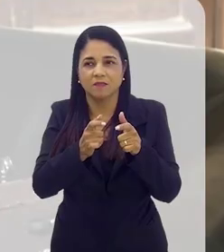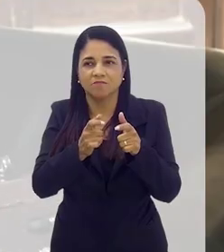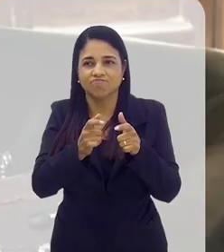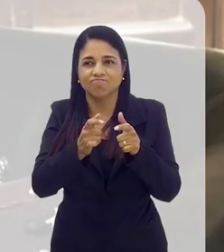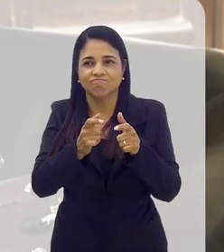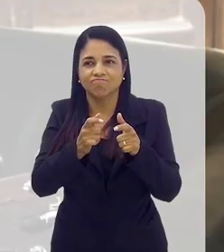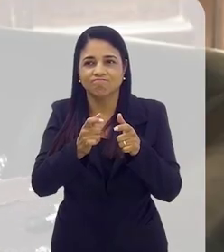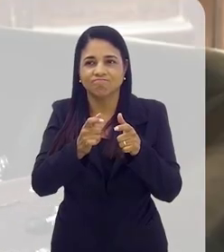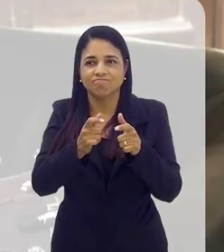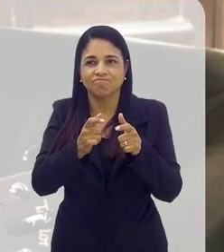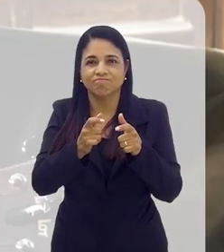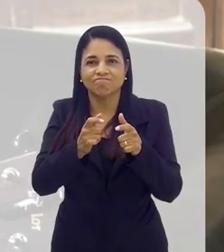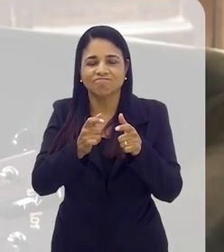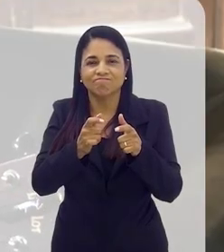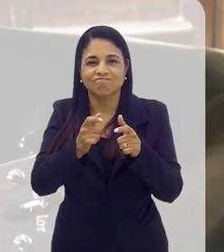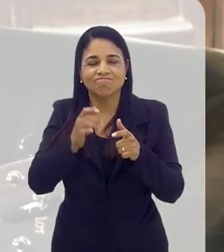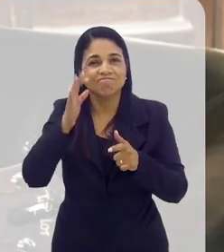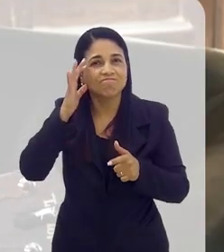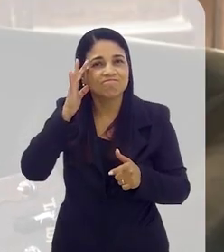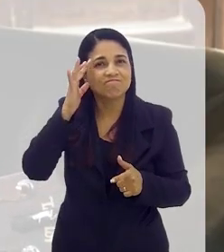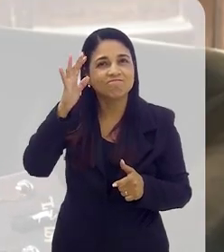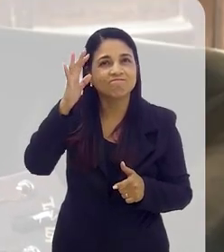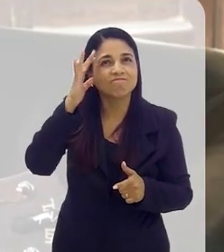te transporta em alguns lugares que